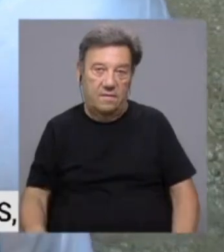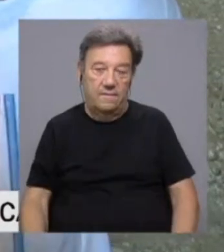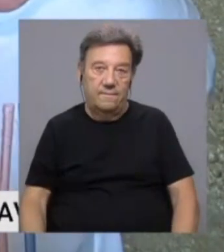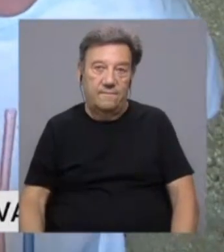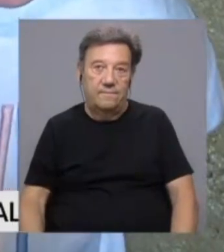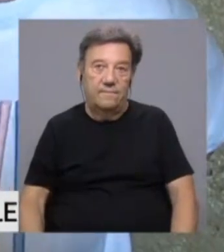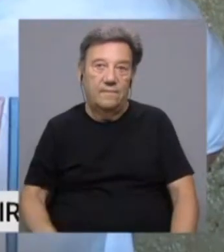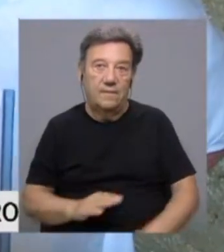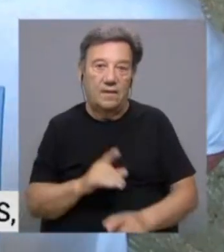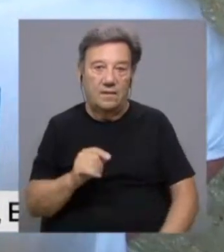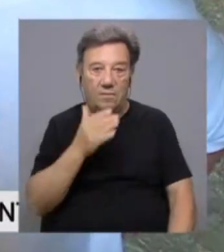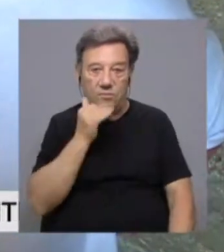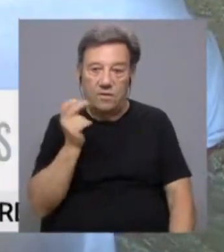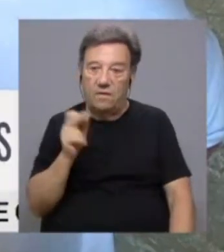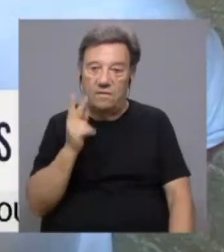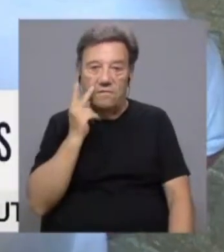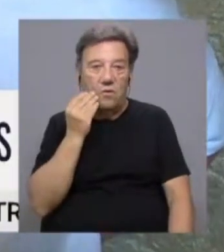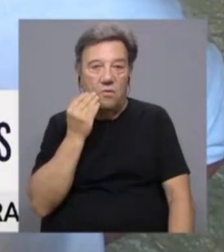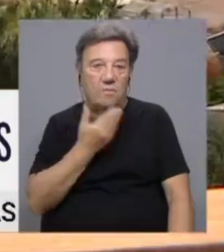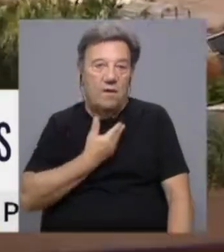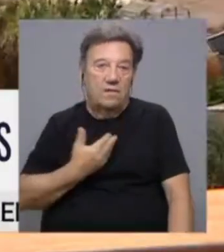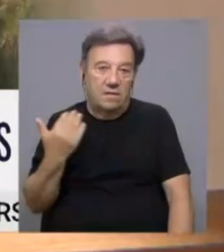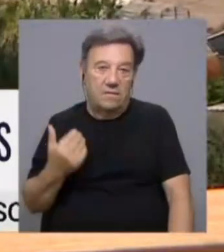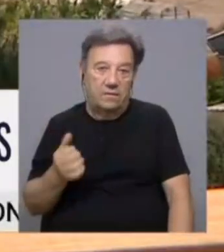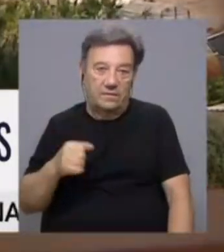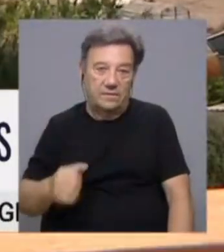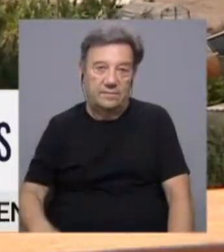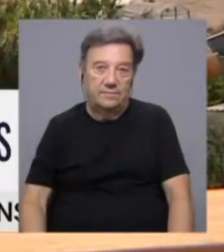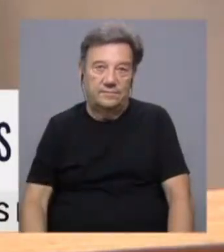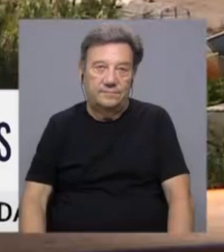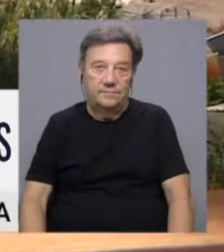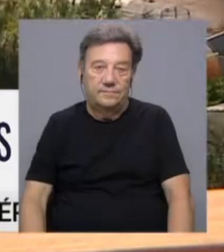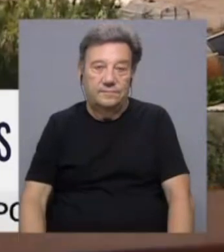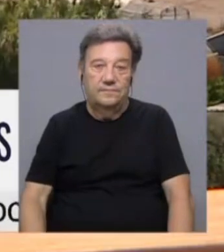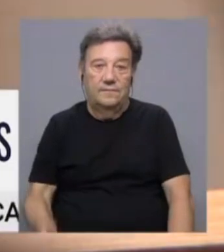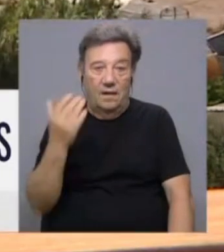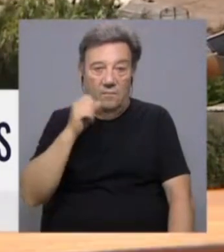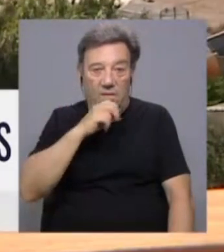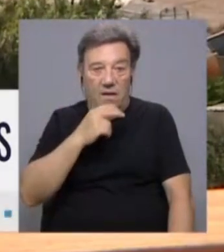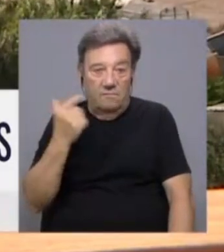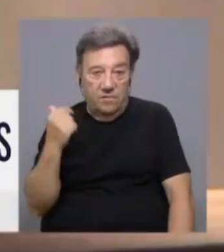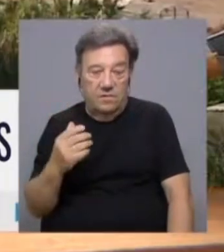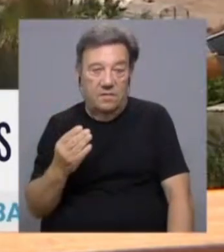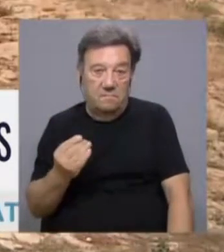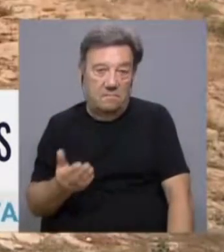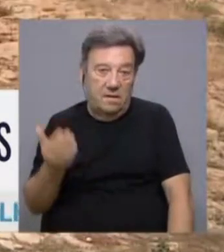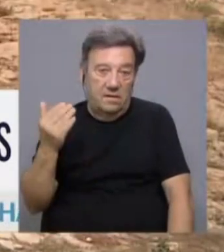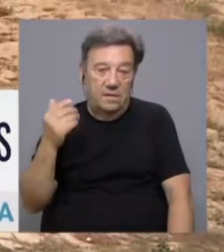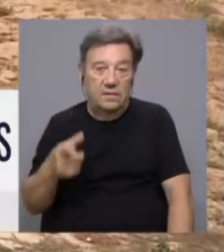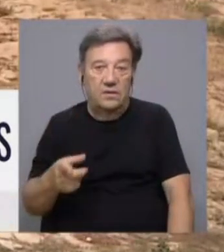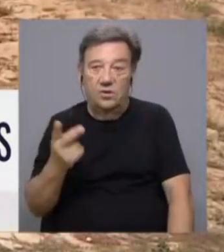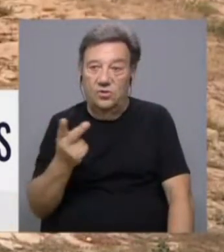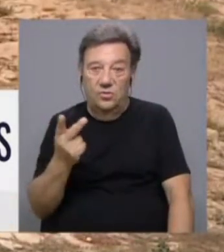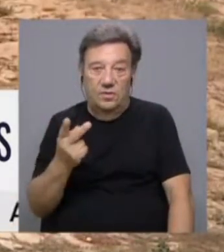E por isso é que também é bonito vir aqui ver como é que era antigamente? Sim. No tempo dos avós e mais além. Estes